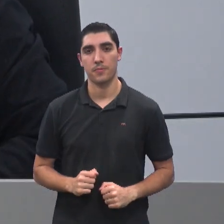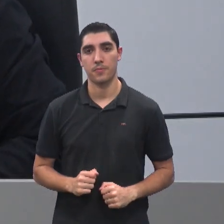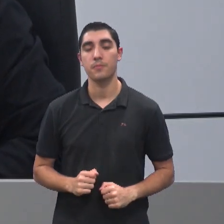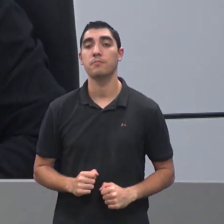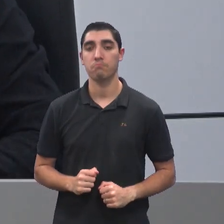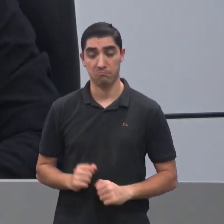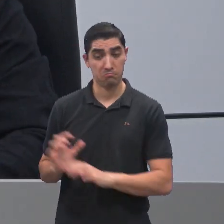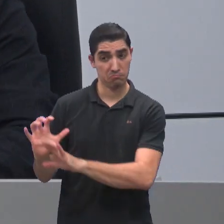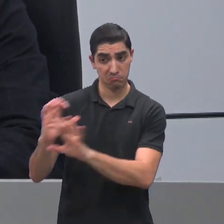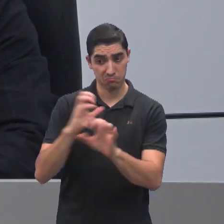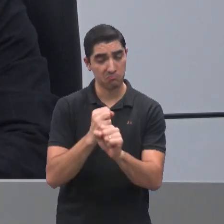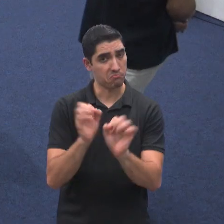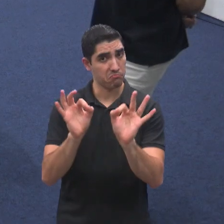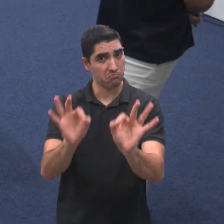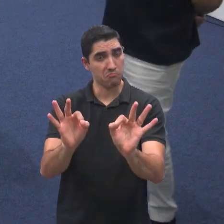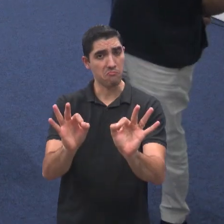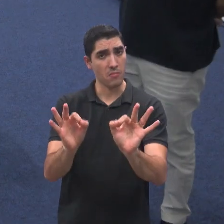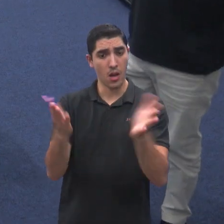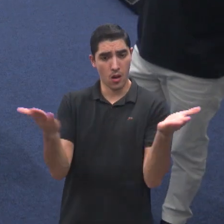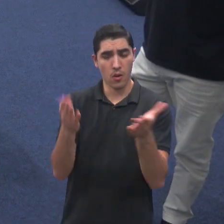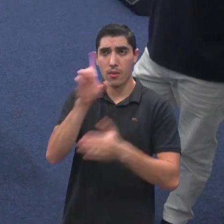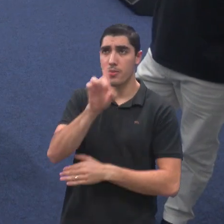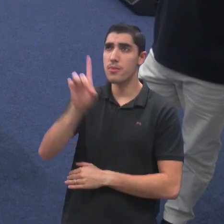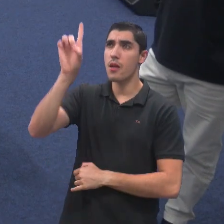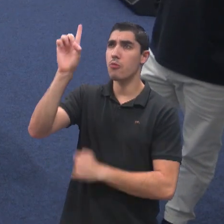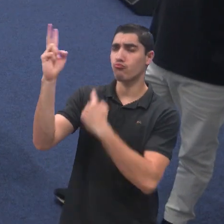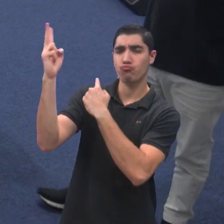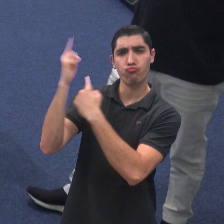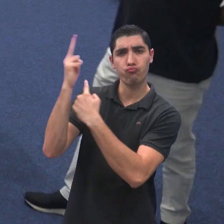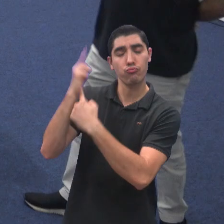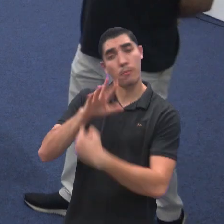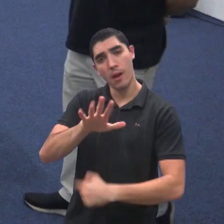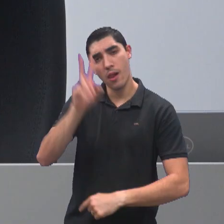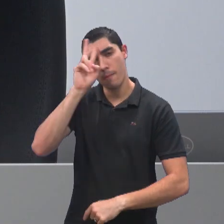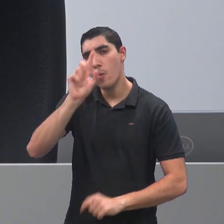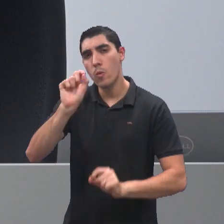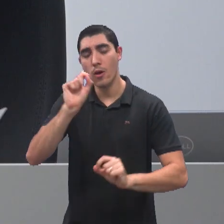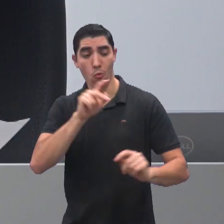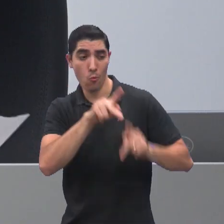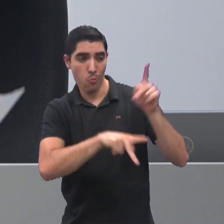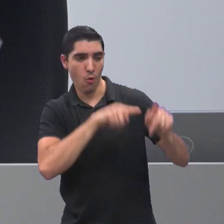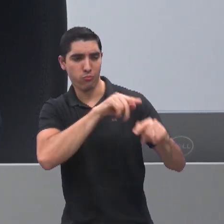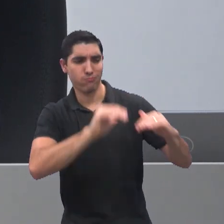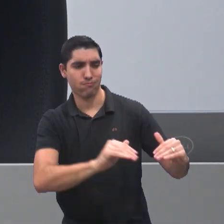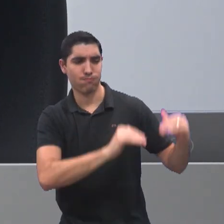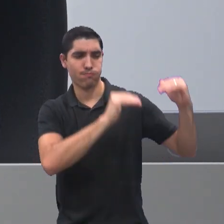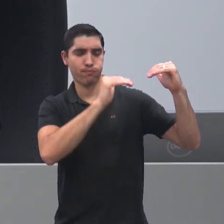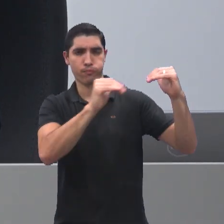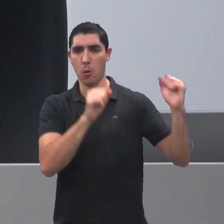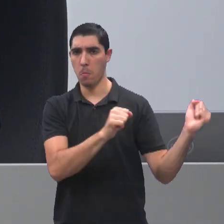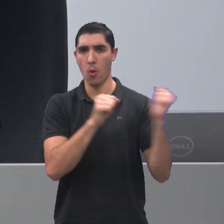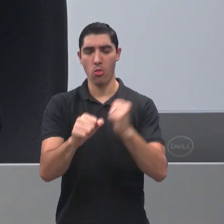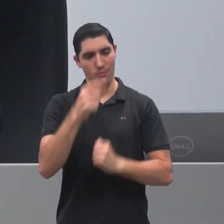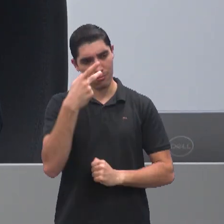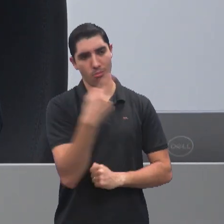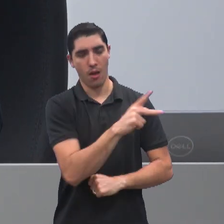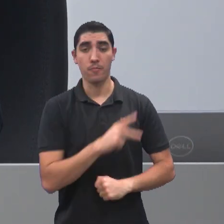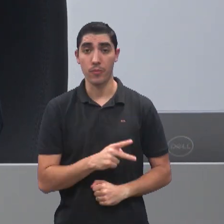Havendo número legal, sob a proteção de Deus, lembrando que todo poder emana do povo, declara aberta